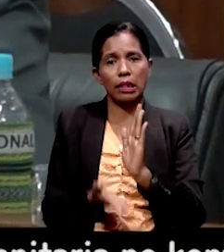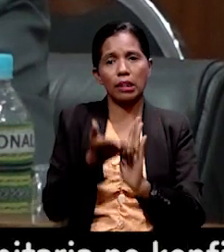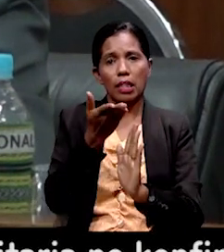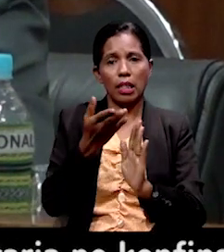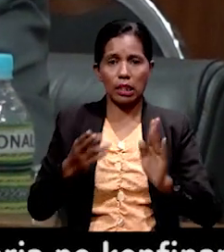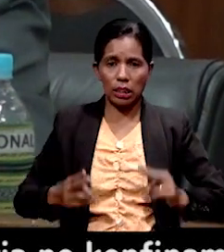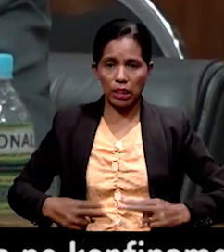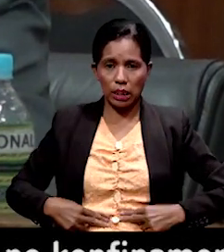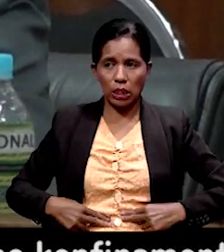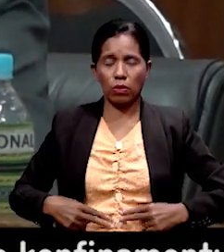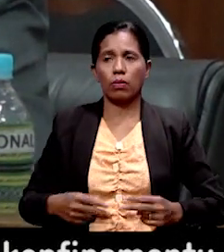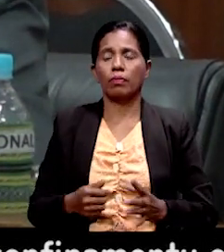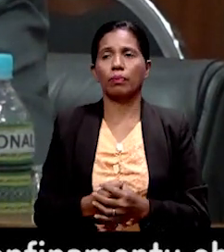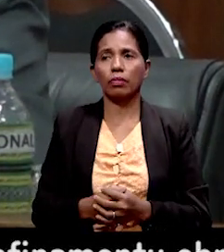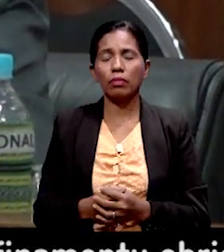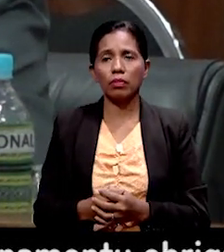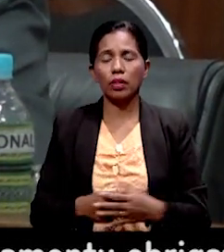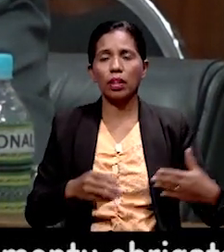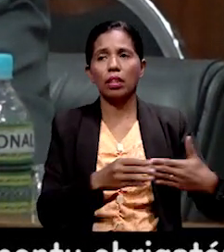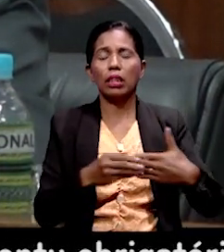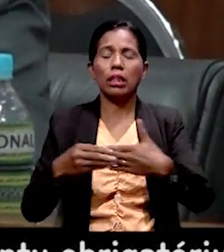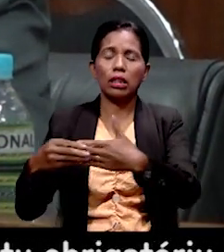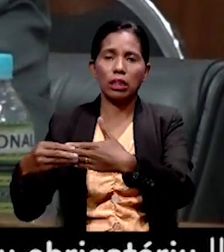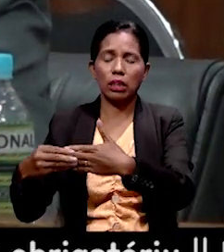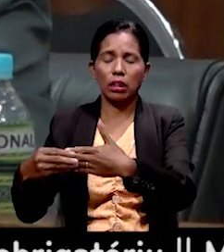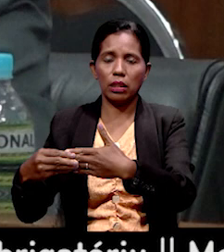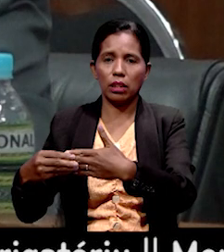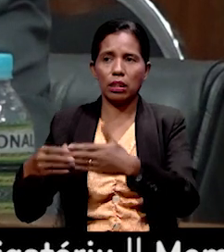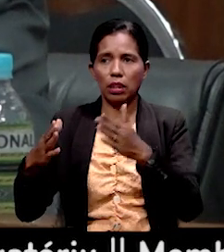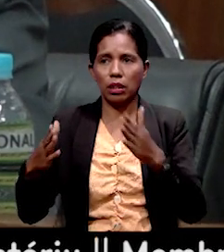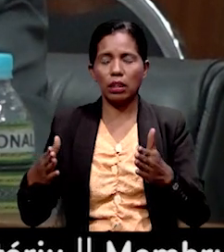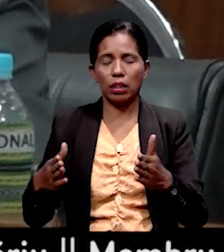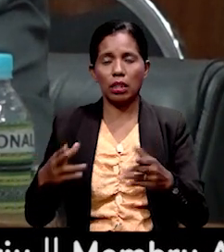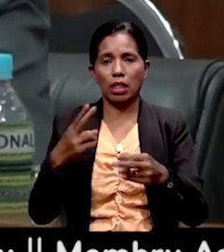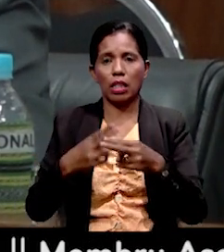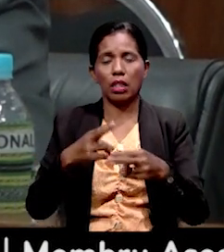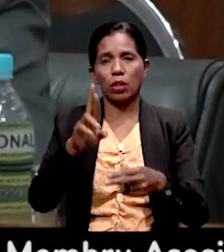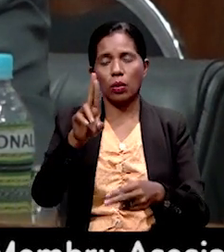ia lidera da baixa liderança senhor Ruben Tavares